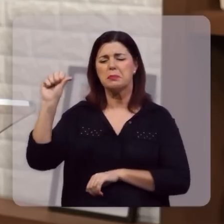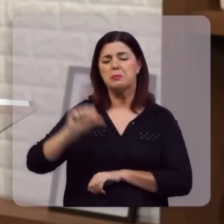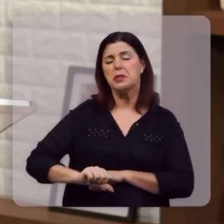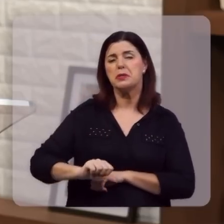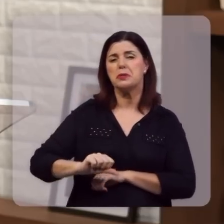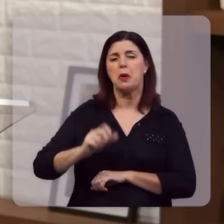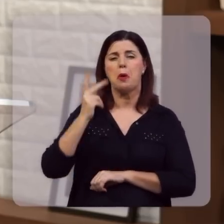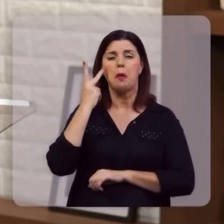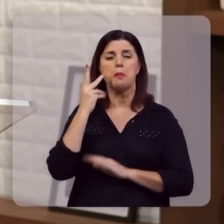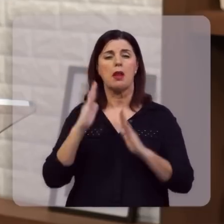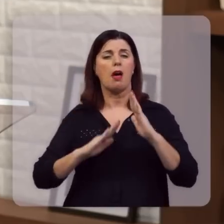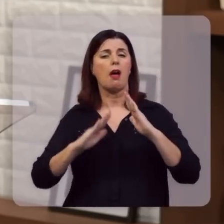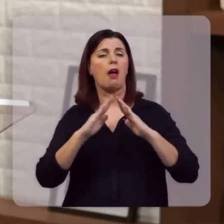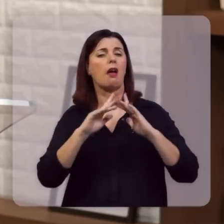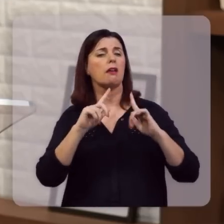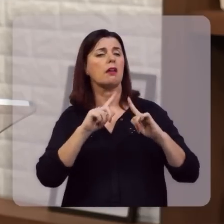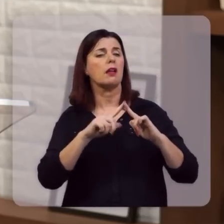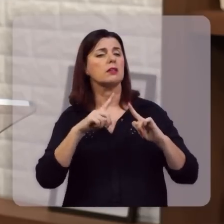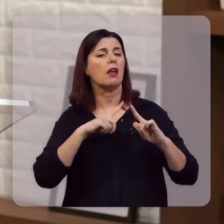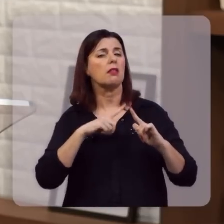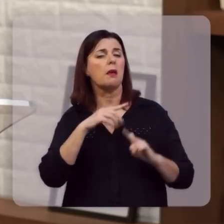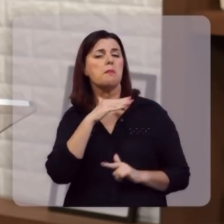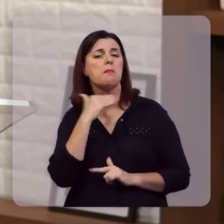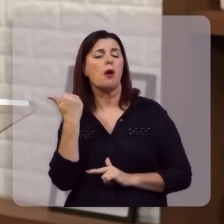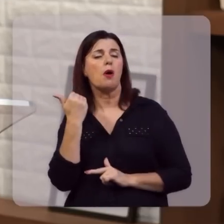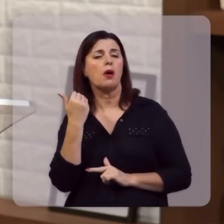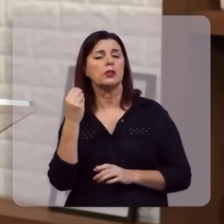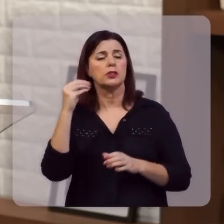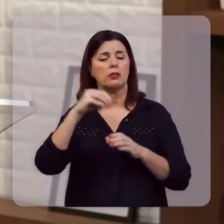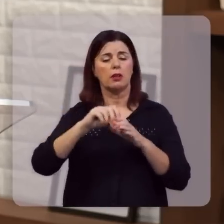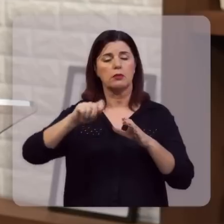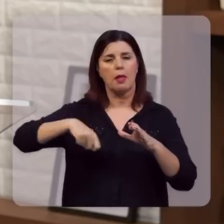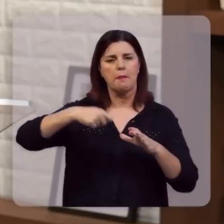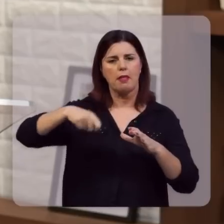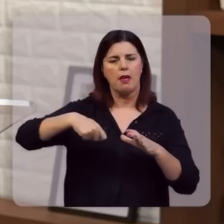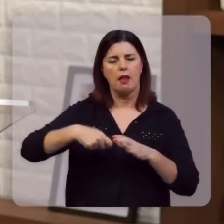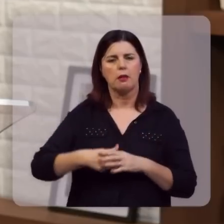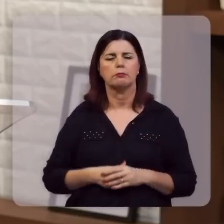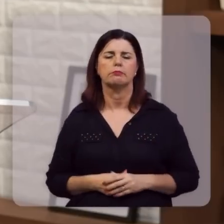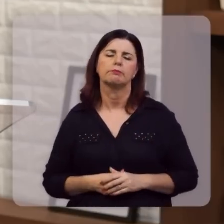para a igreja do que ter morte na panela.